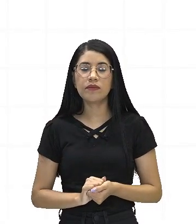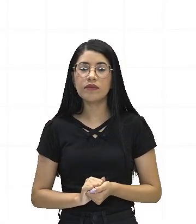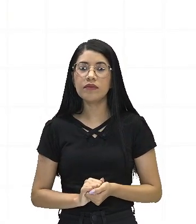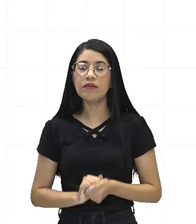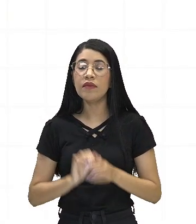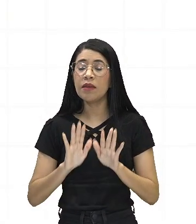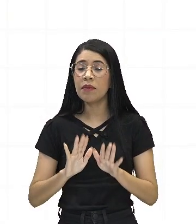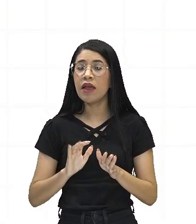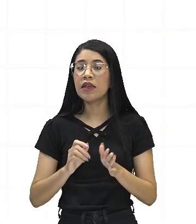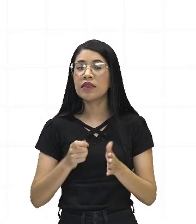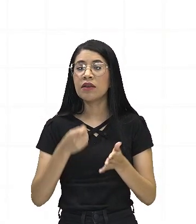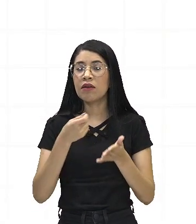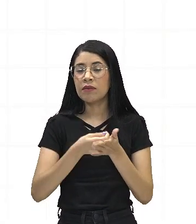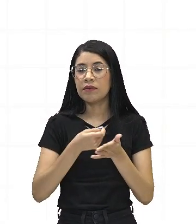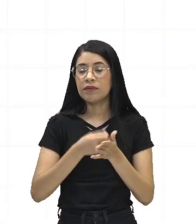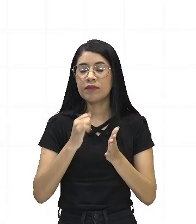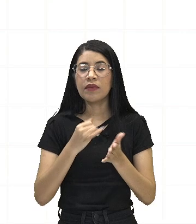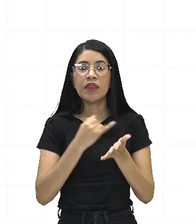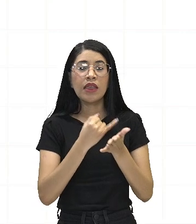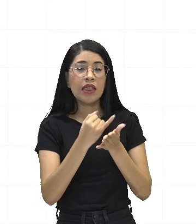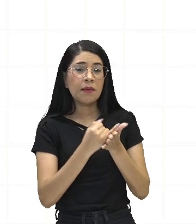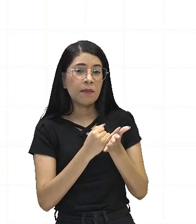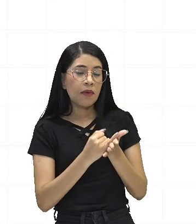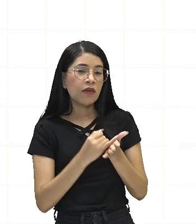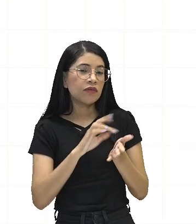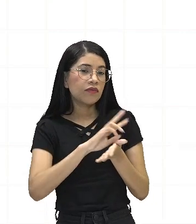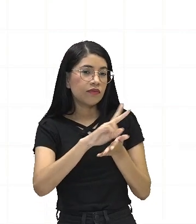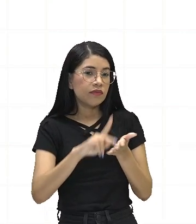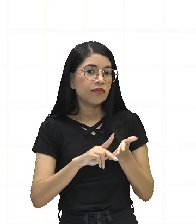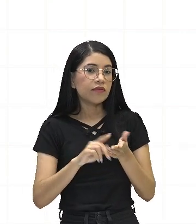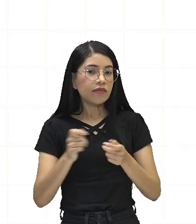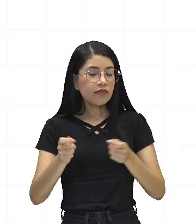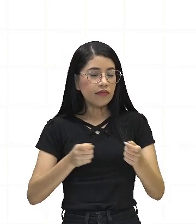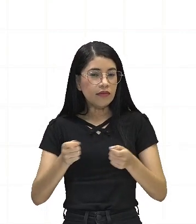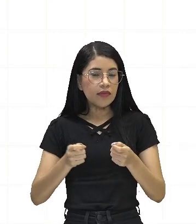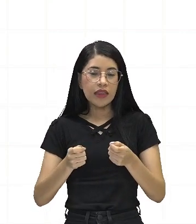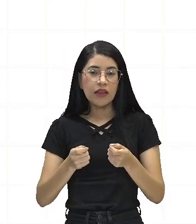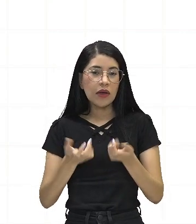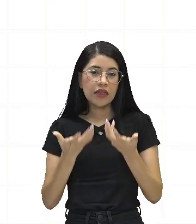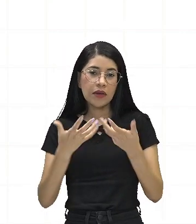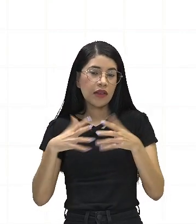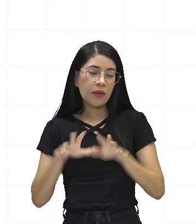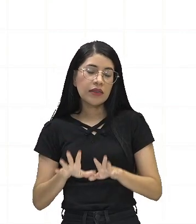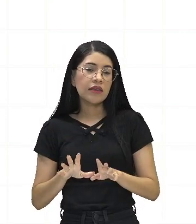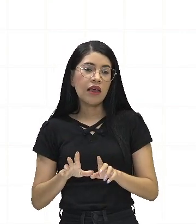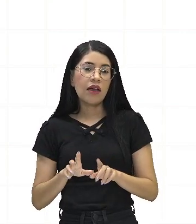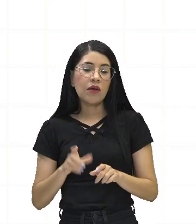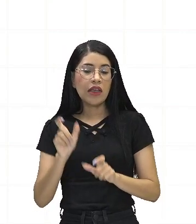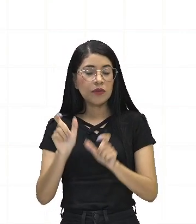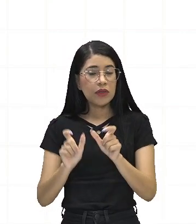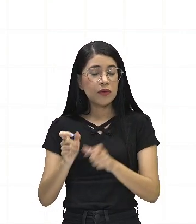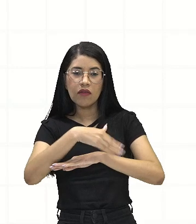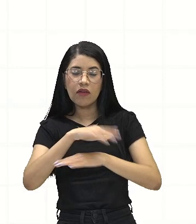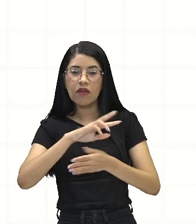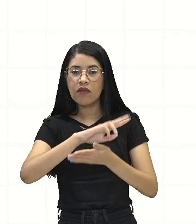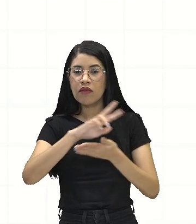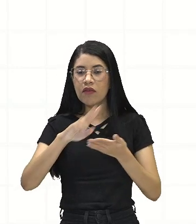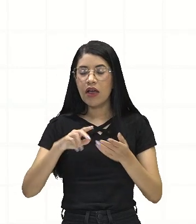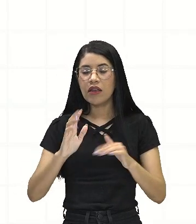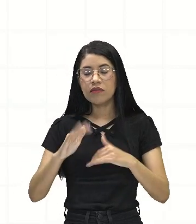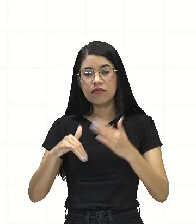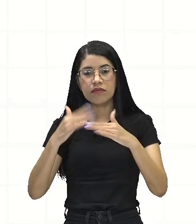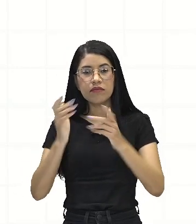de impostos, né, a partir da mineração, acabaram gerando aí um descontentamento, né, entre os colonos. E apesar disso,